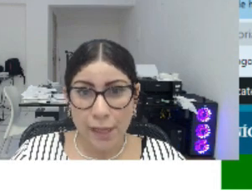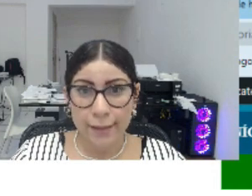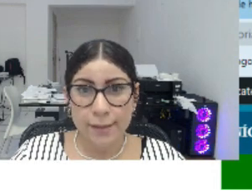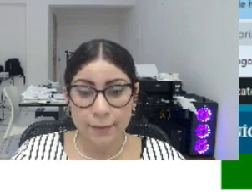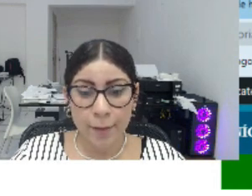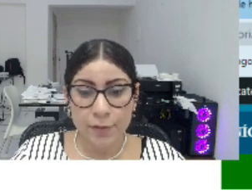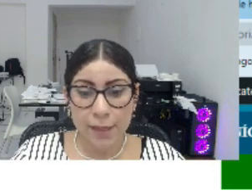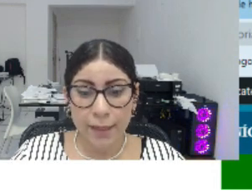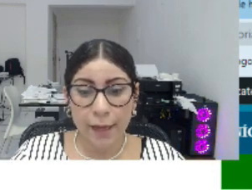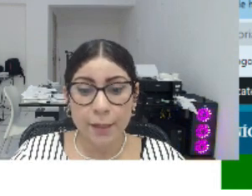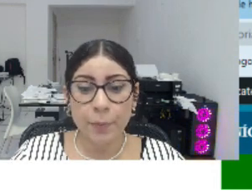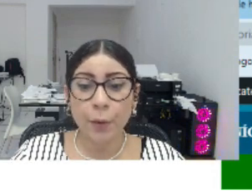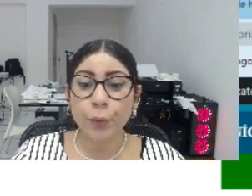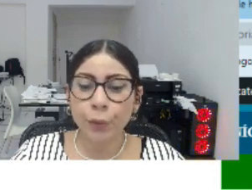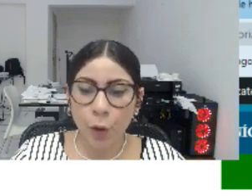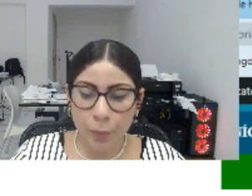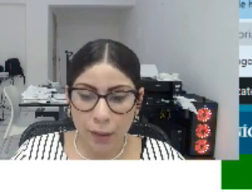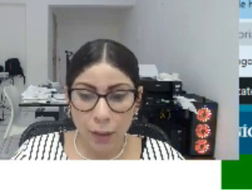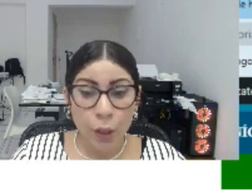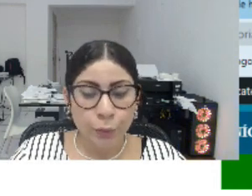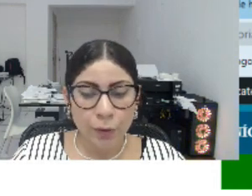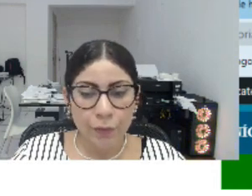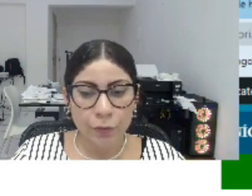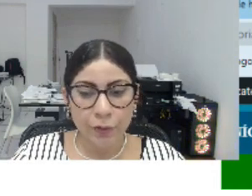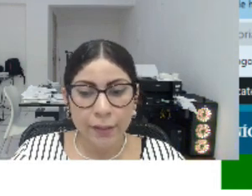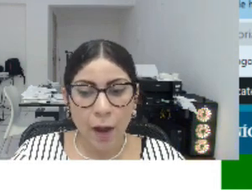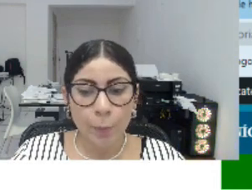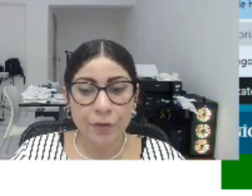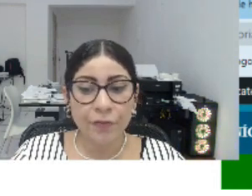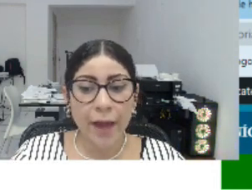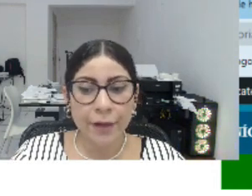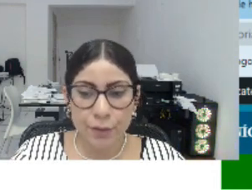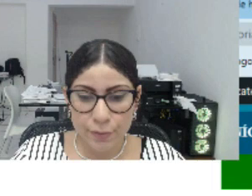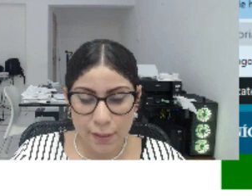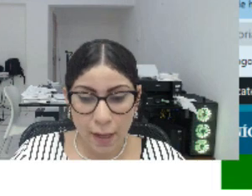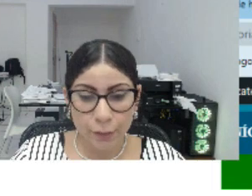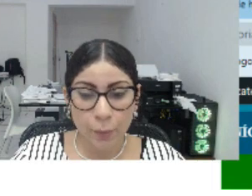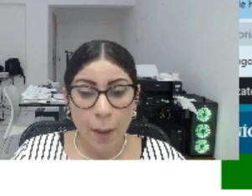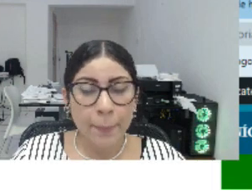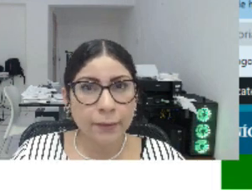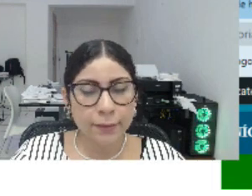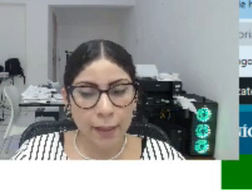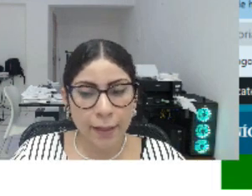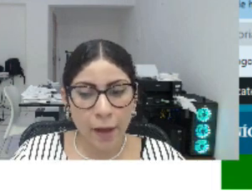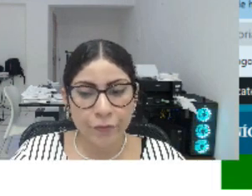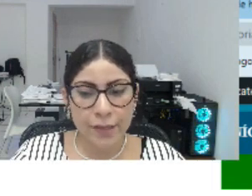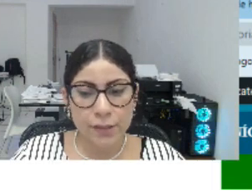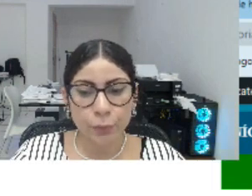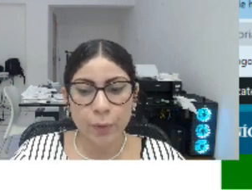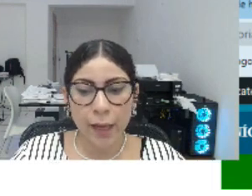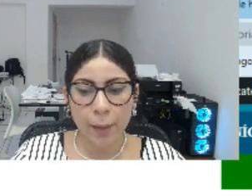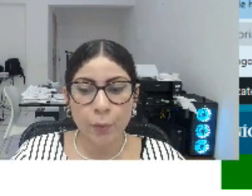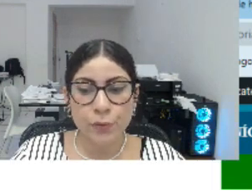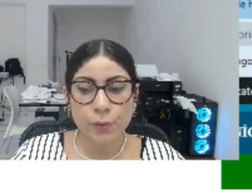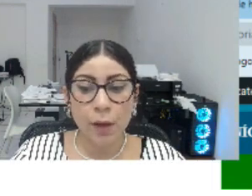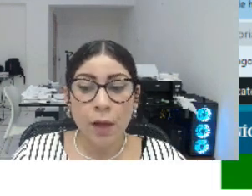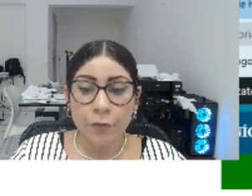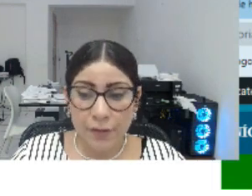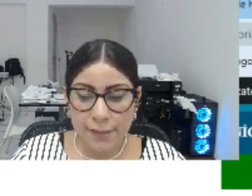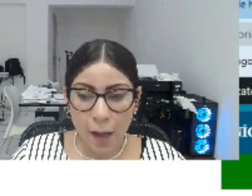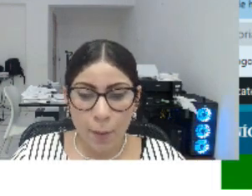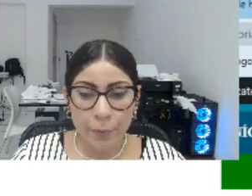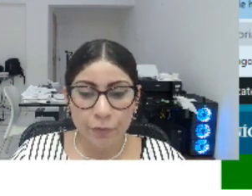Outro destaque que temos é que a equipe econômica do governo federal prefere que o Senado mantenha a versão do